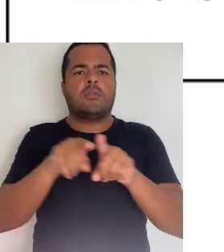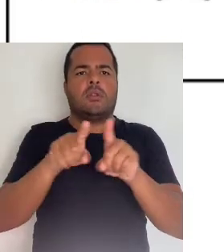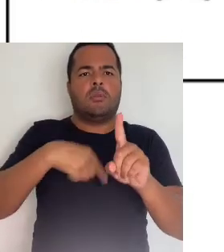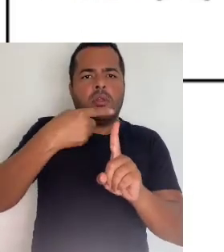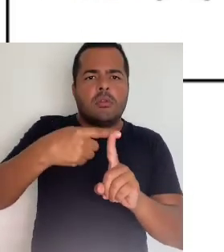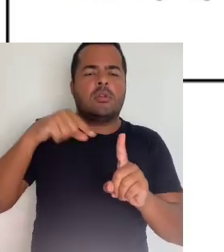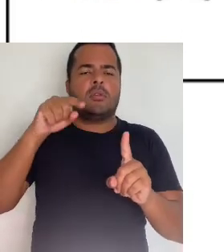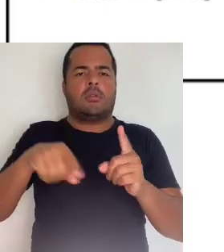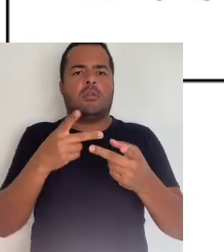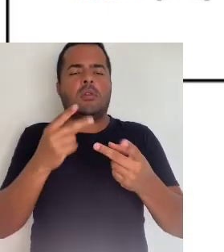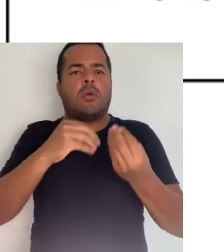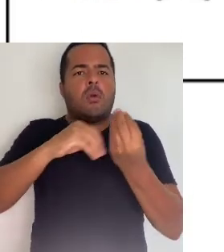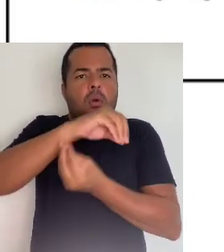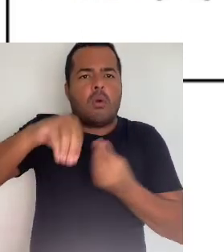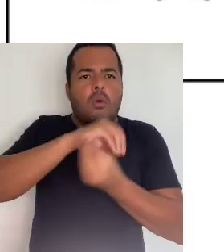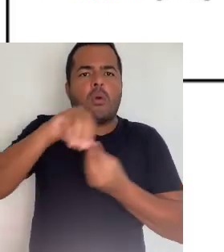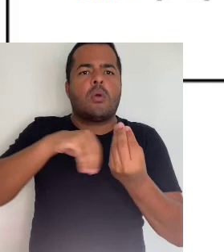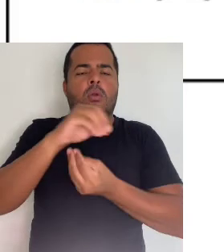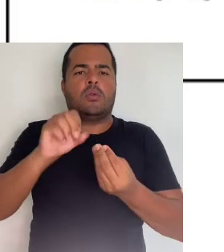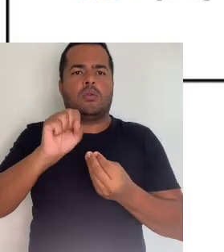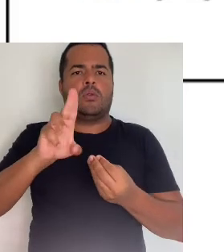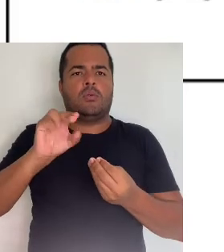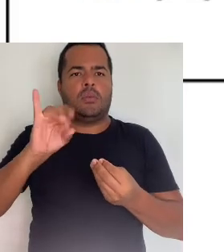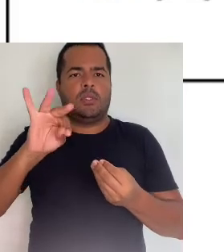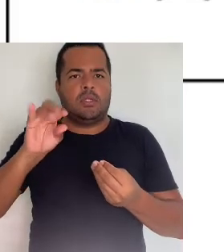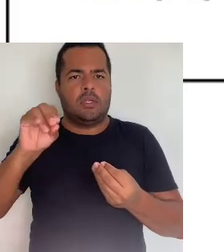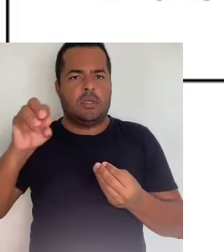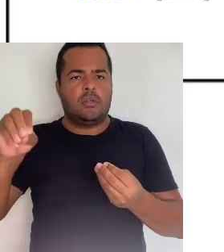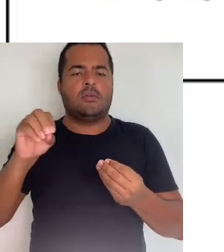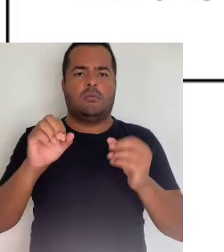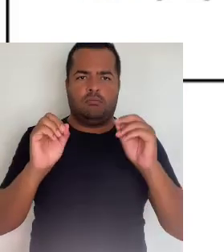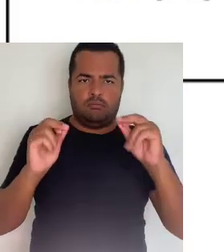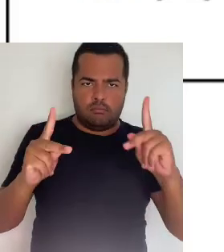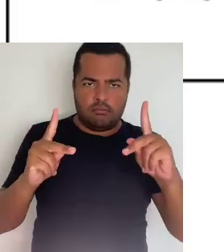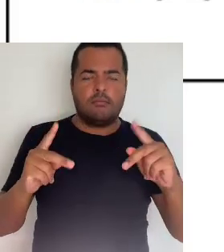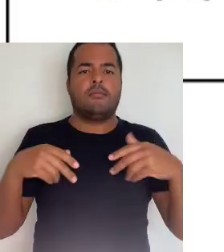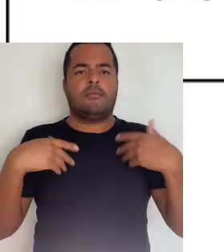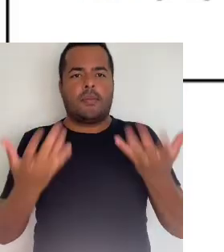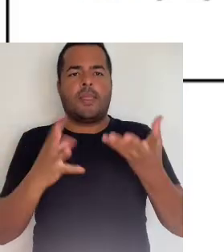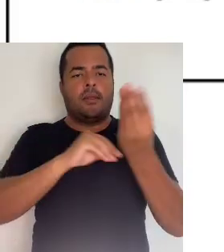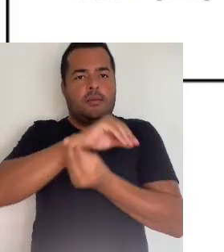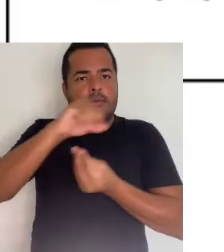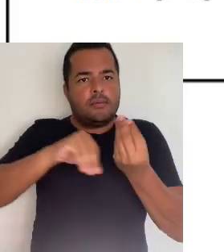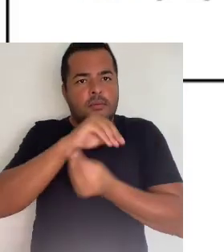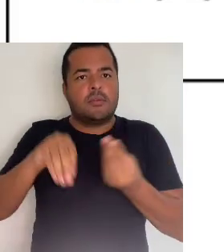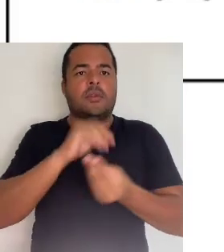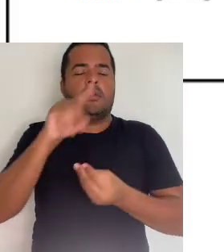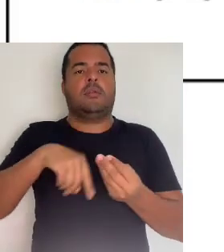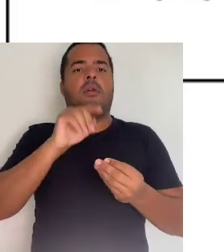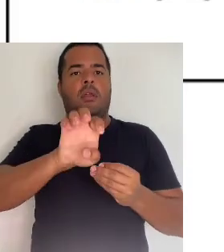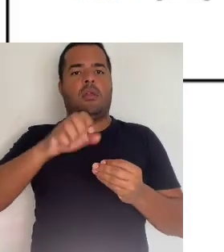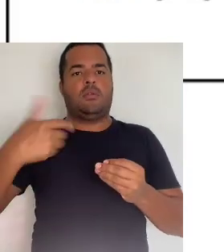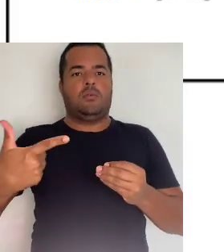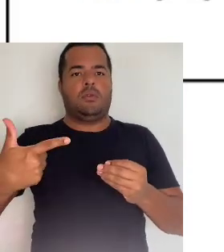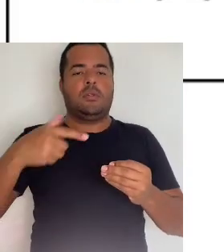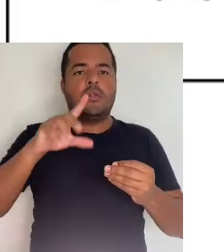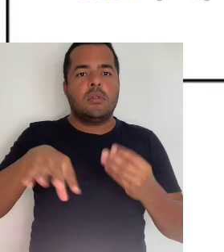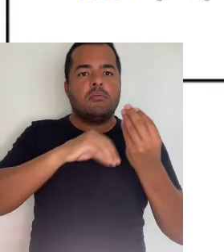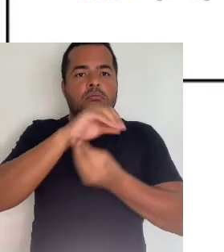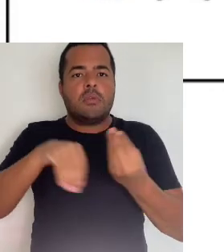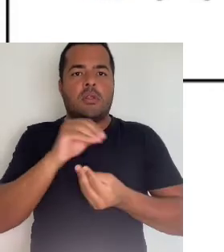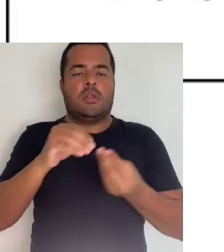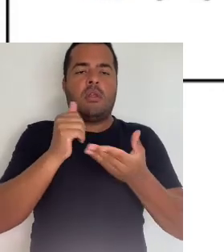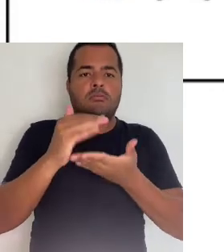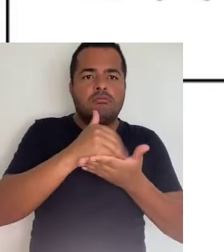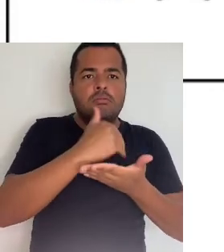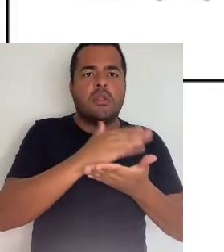substrato, como também do reagente ao qual está reagindo com esse substrato. tá? Então, essa reação ela vai ser